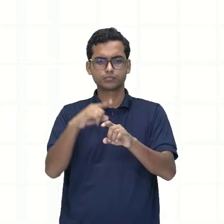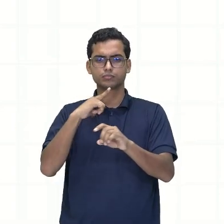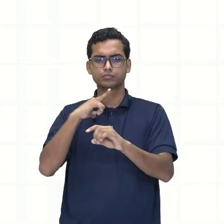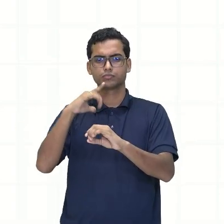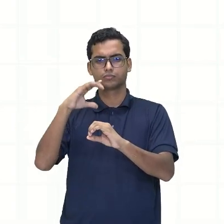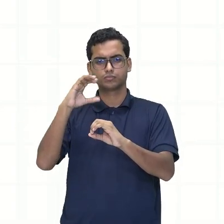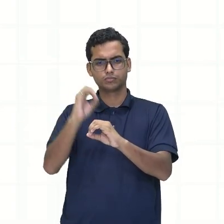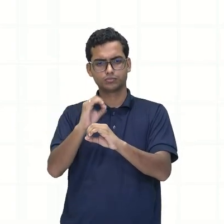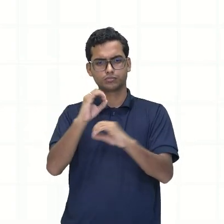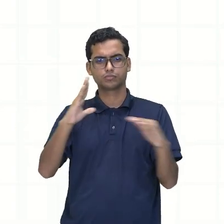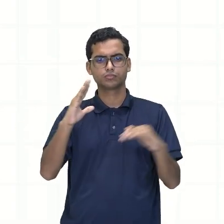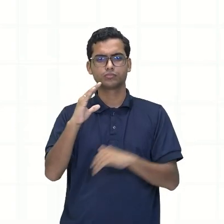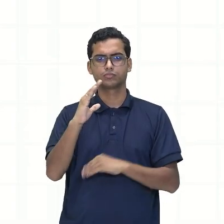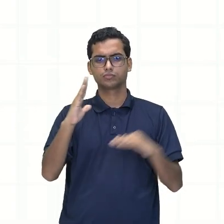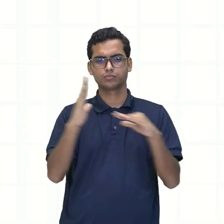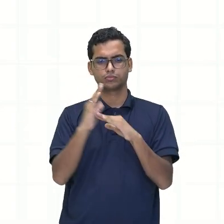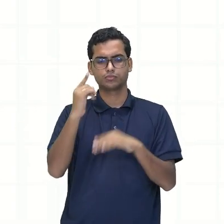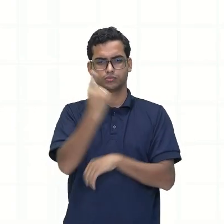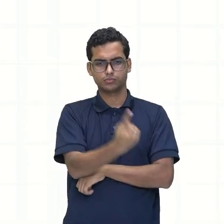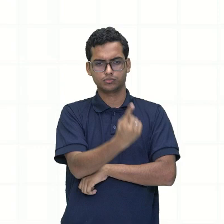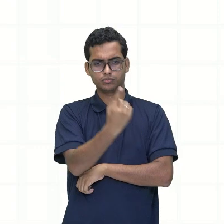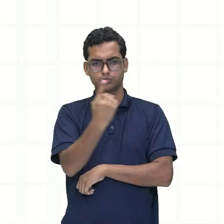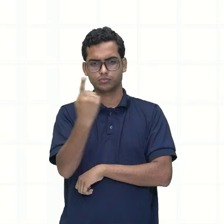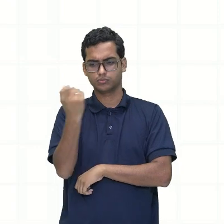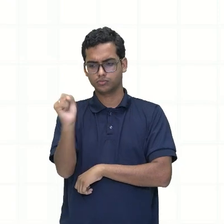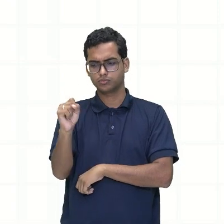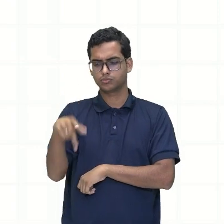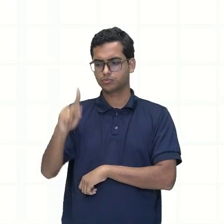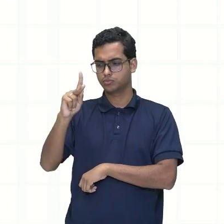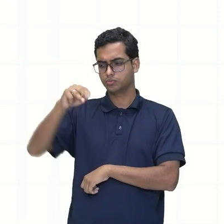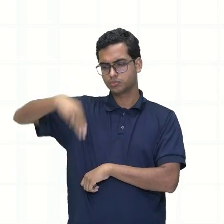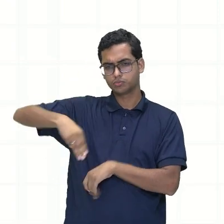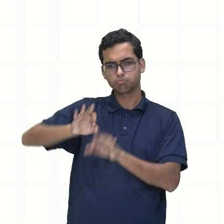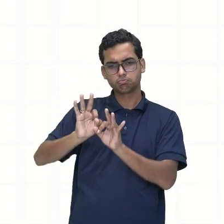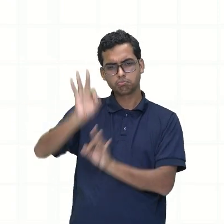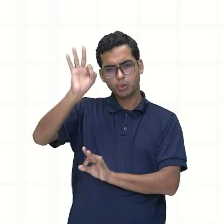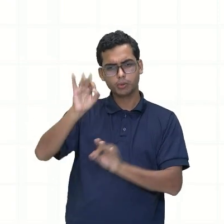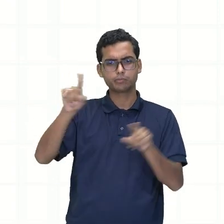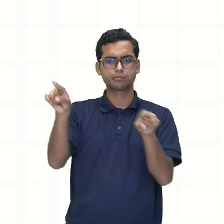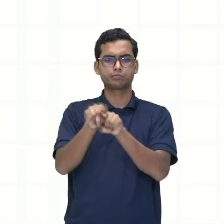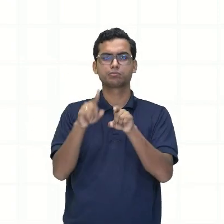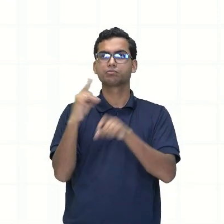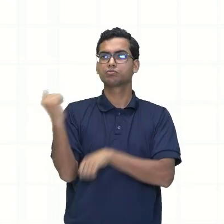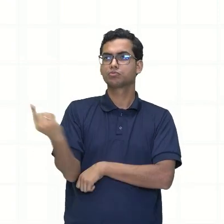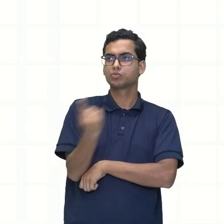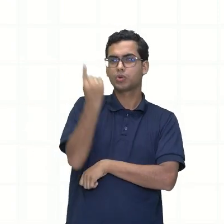a 12, 18 quilômetros de comprimentos, indo para o céu.